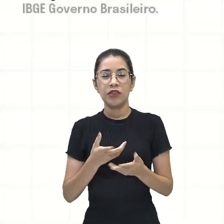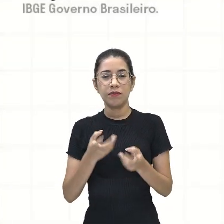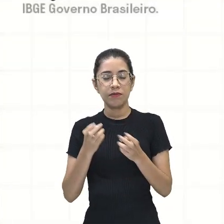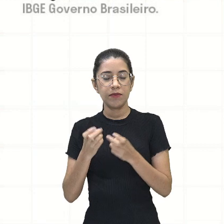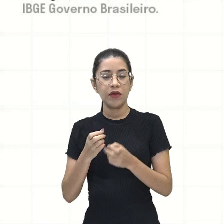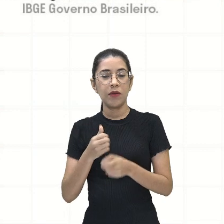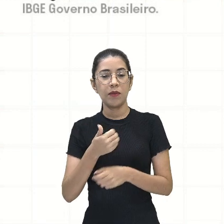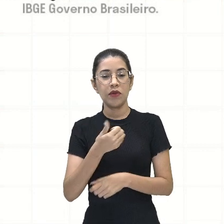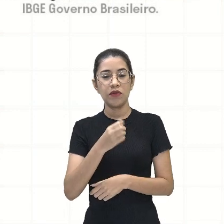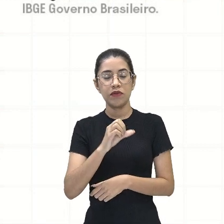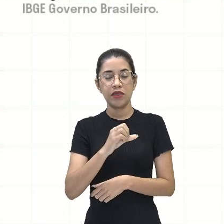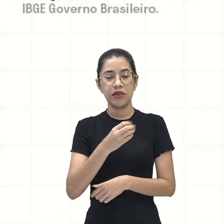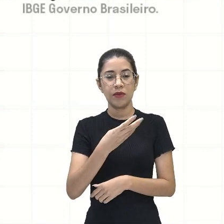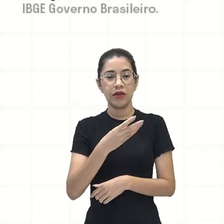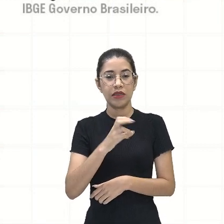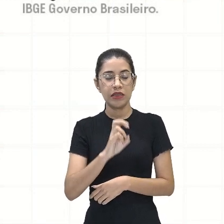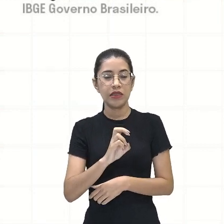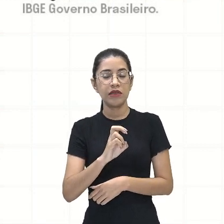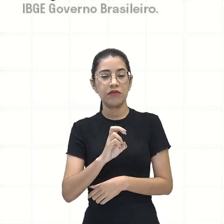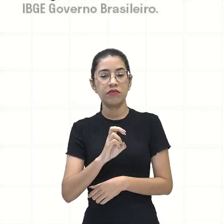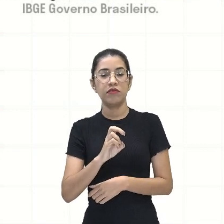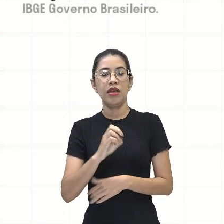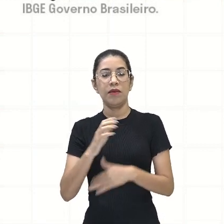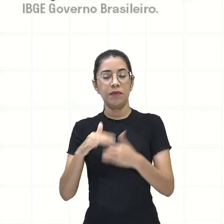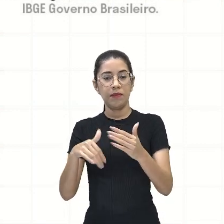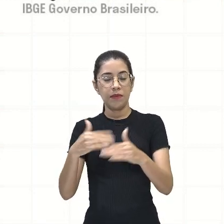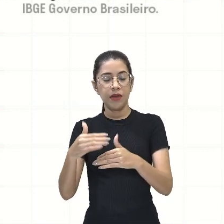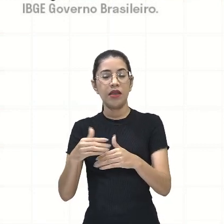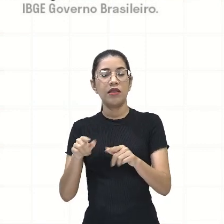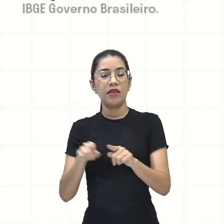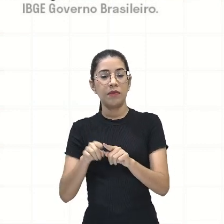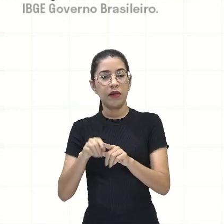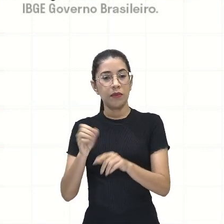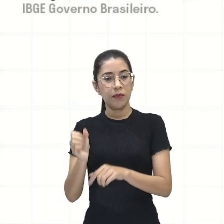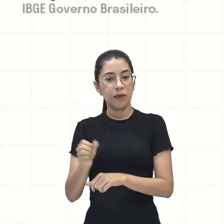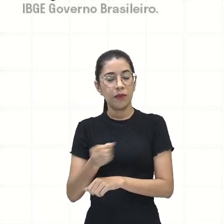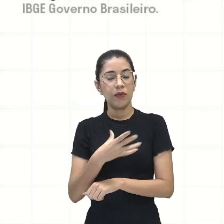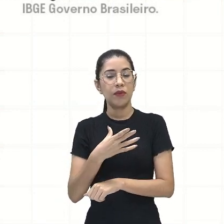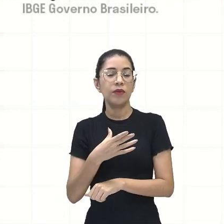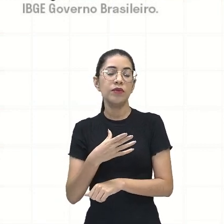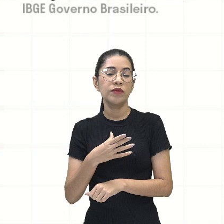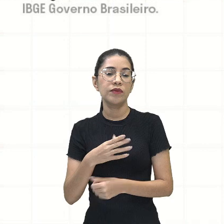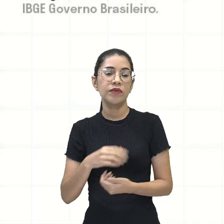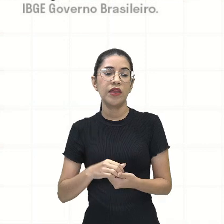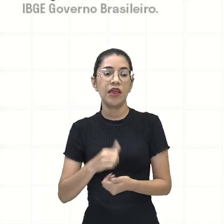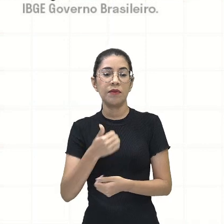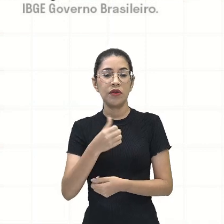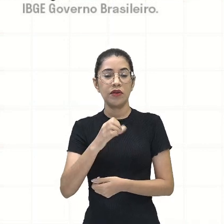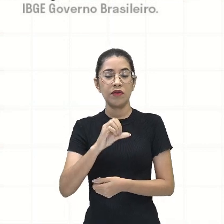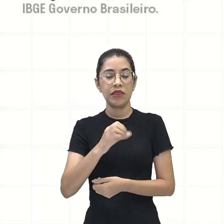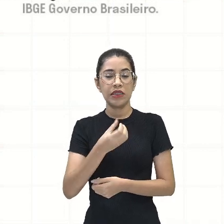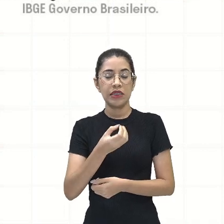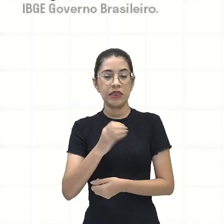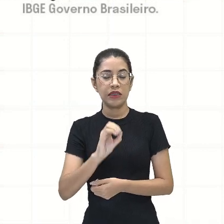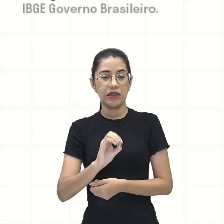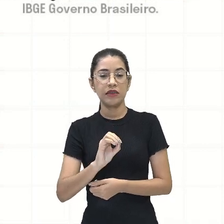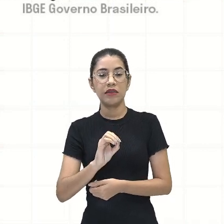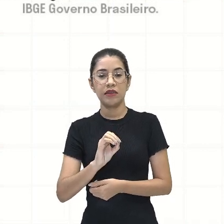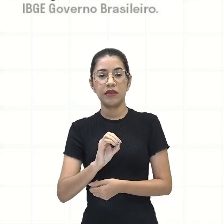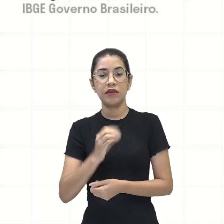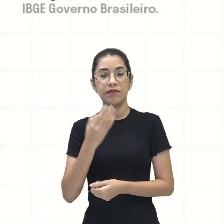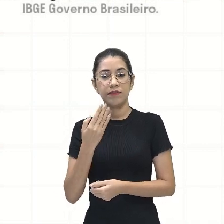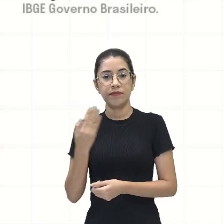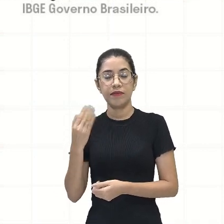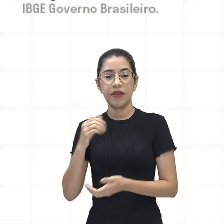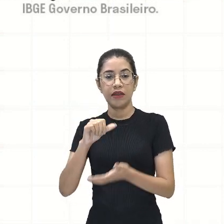5 anos, a gente tem uma nova configuração, e de 1945 até 1960, olha, nós